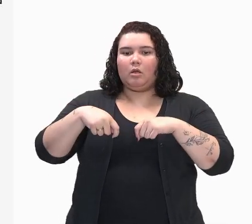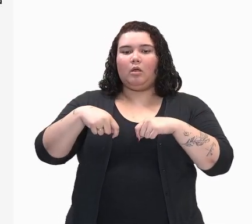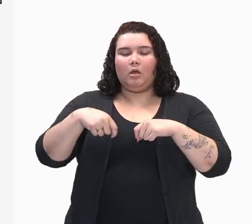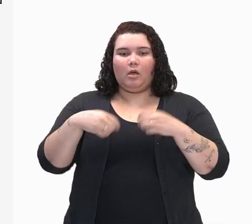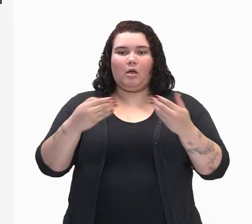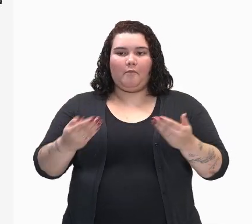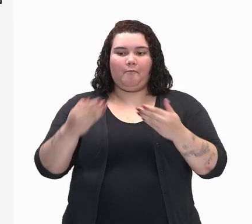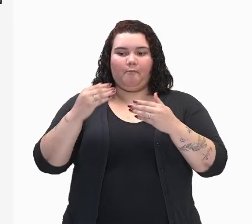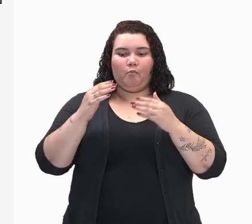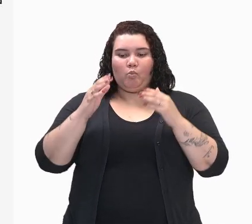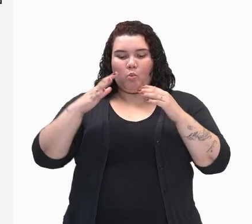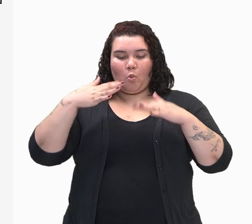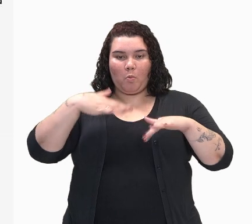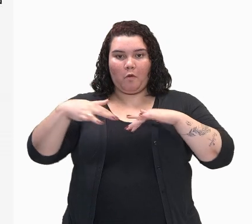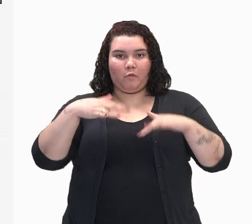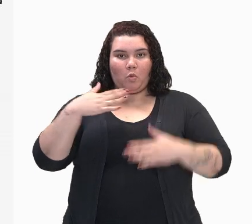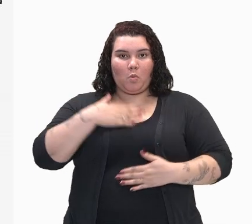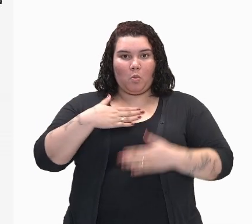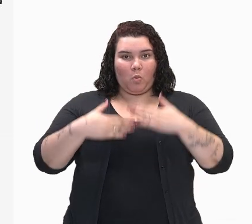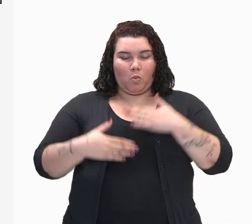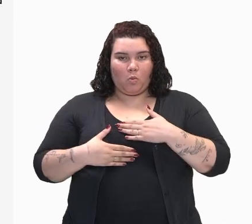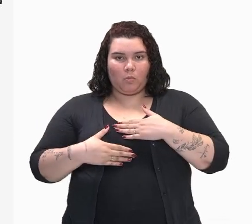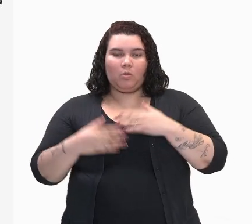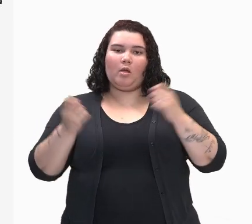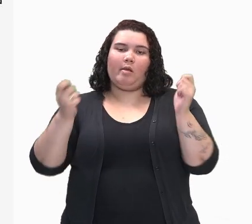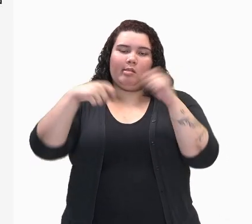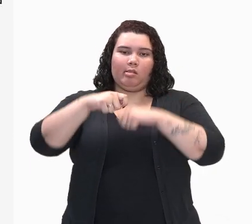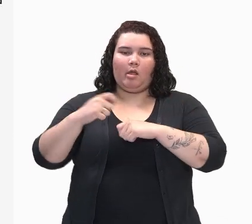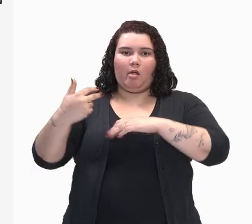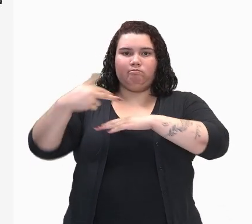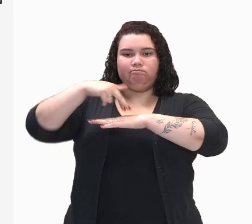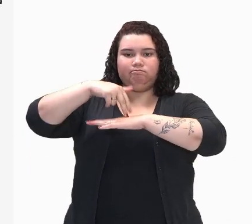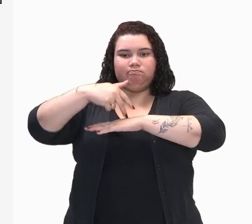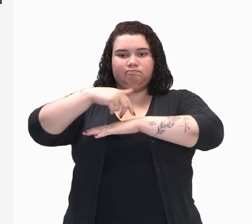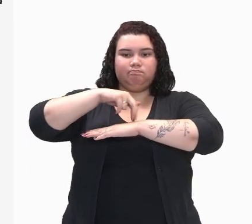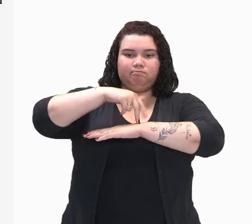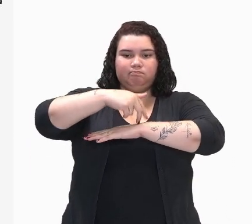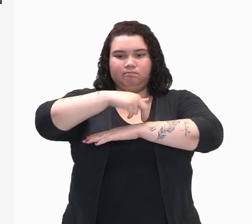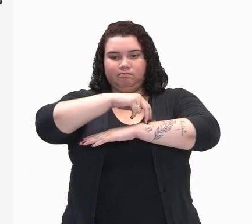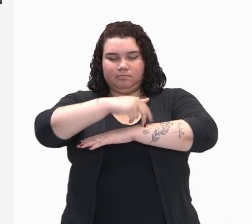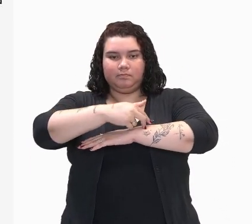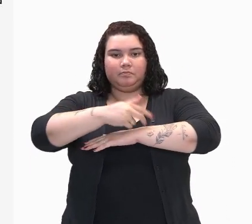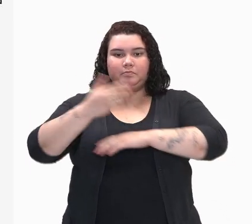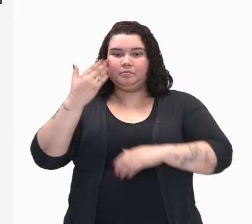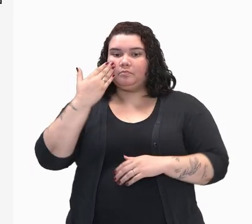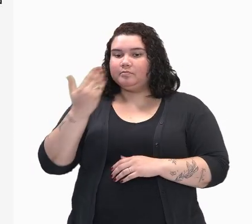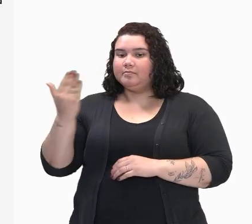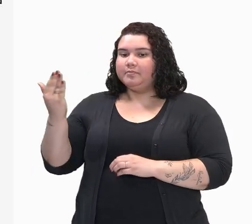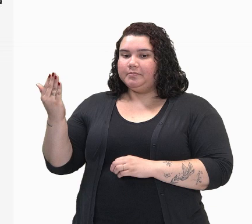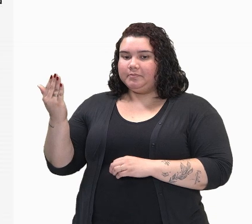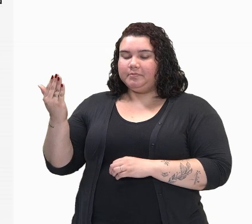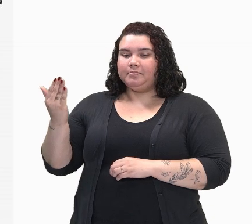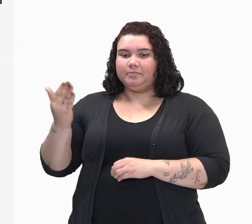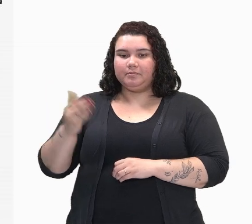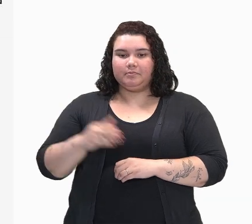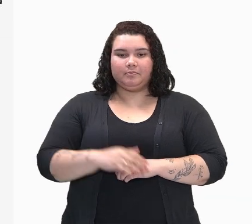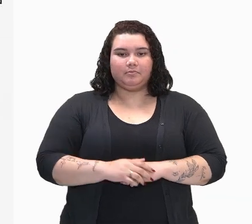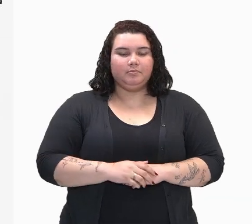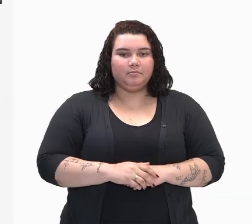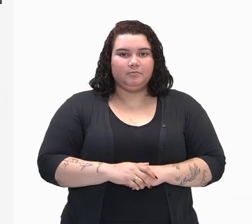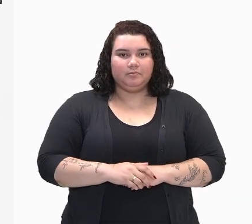soma de todas as forças que vão atuar num determinado corpo será nula. Então eu terei uma situação de